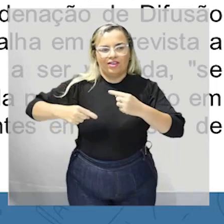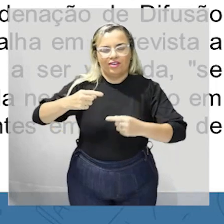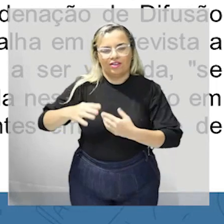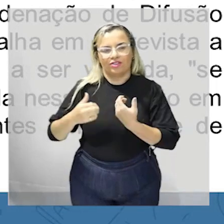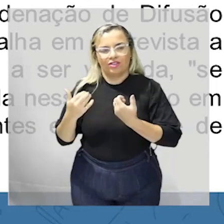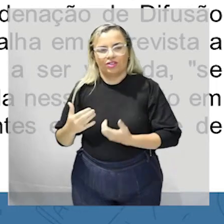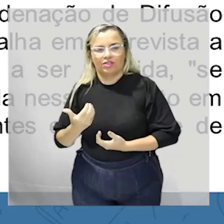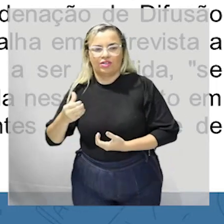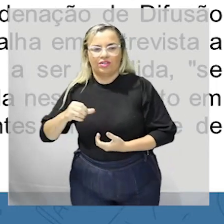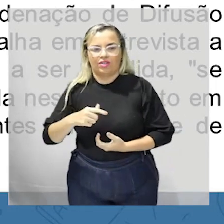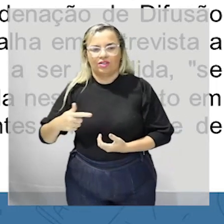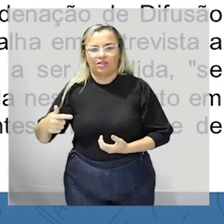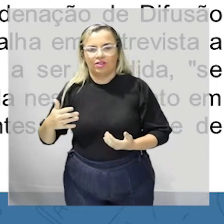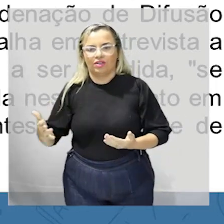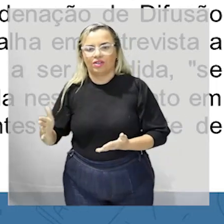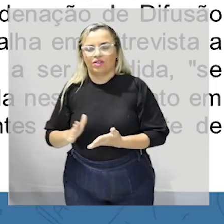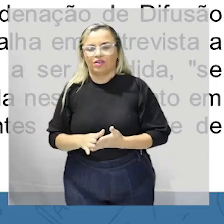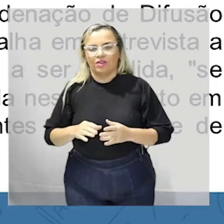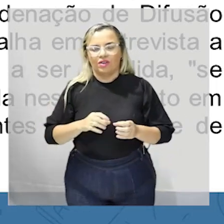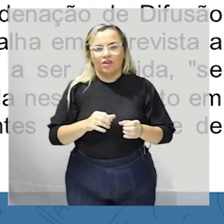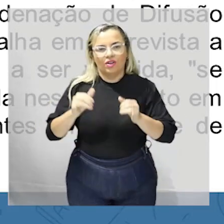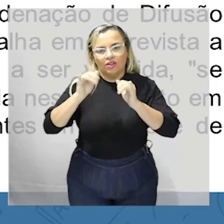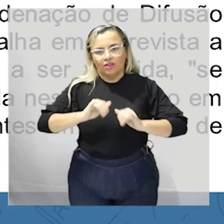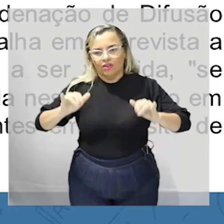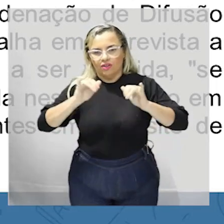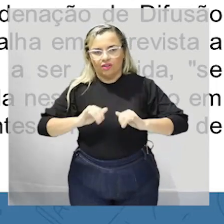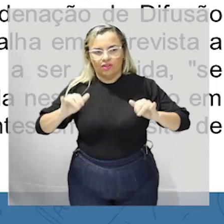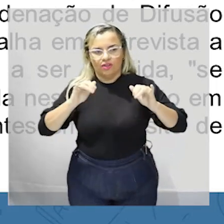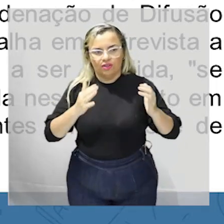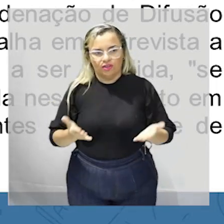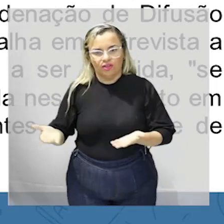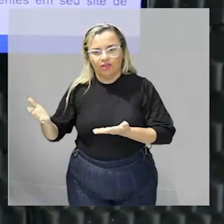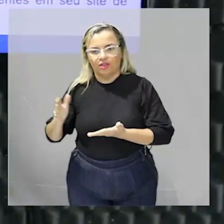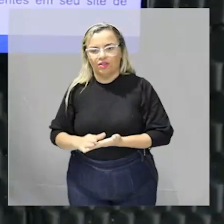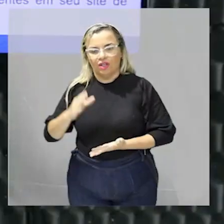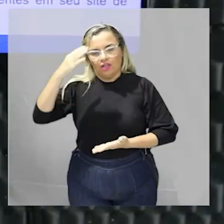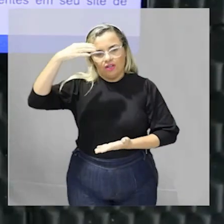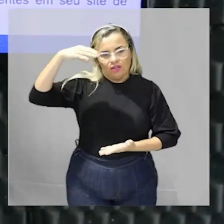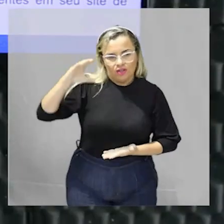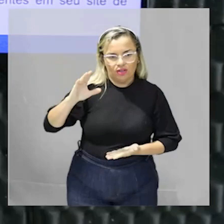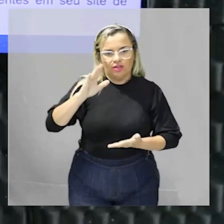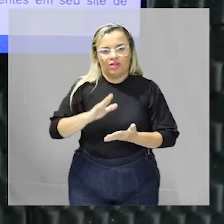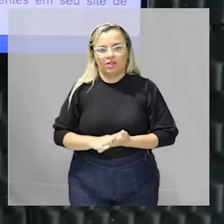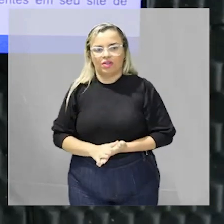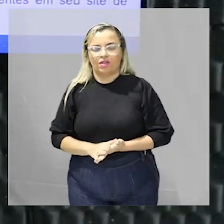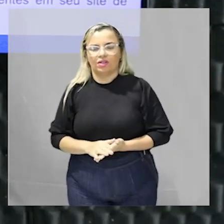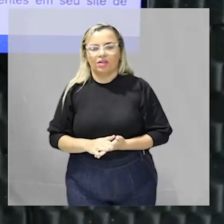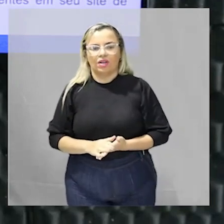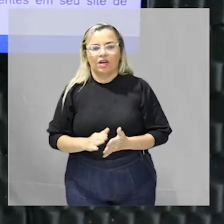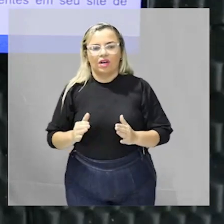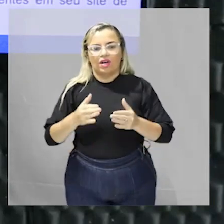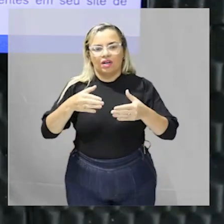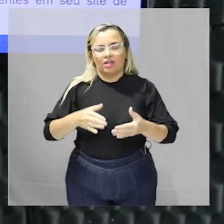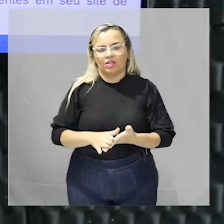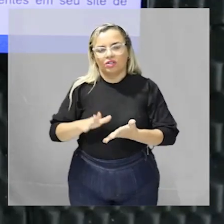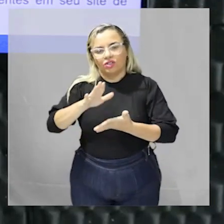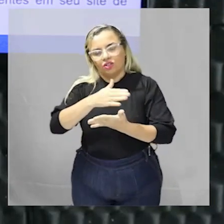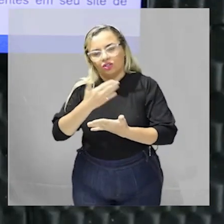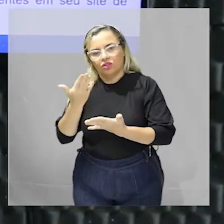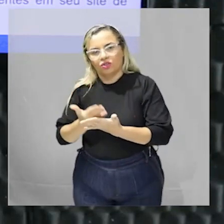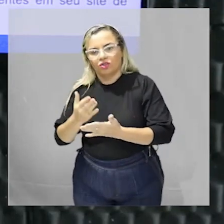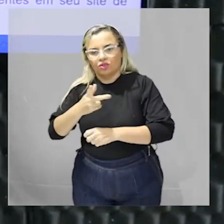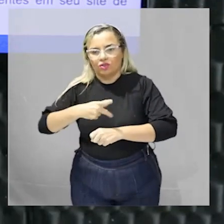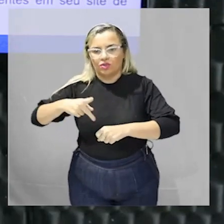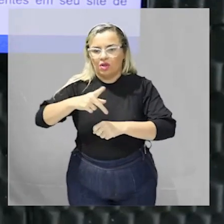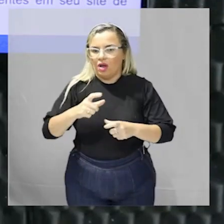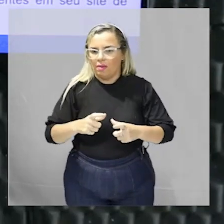de Difusão Cultural da mais alta casa de estudos do país. E agora, detalhe em entrevista à escritora Rosa Beltrán, a versão